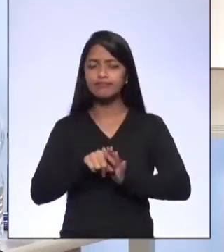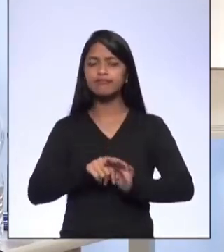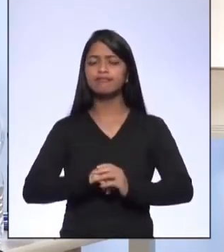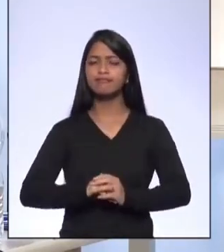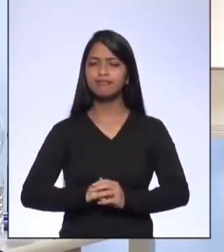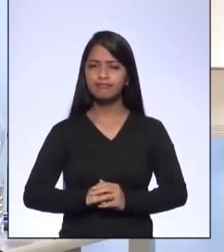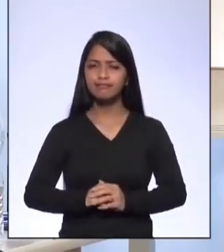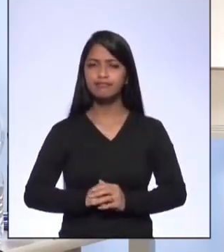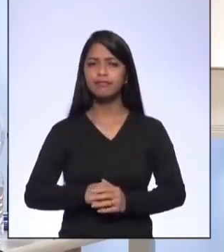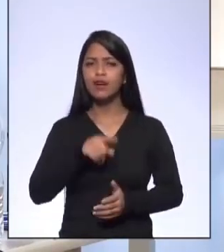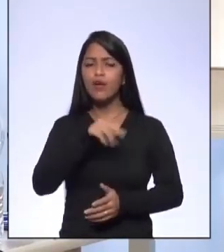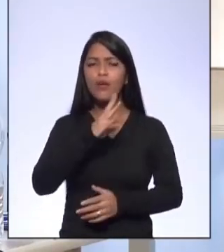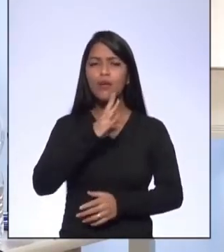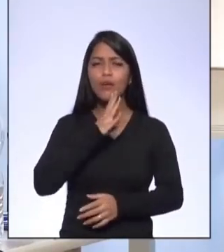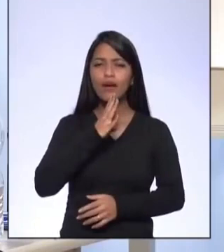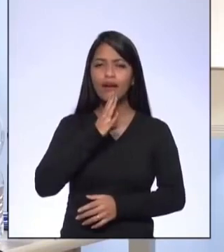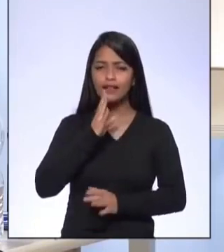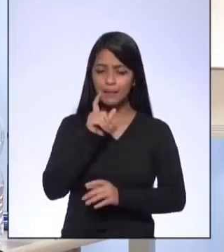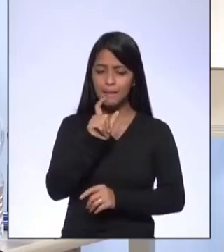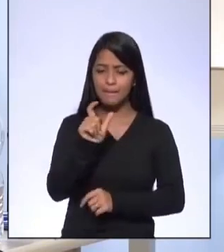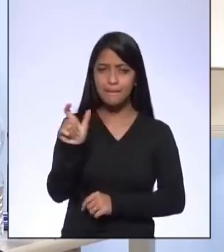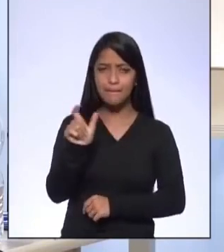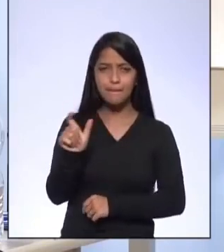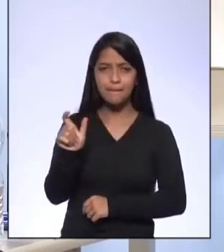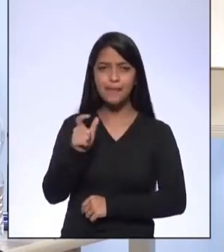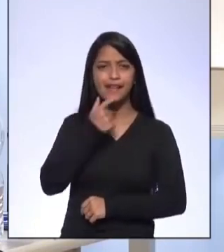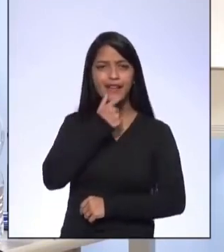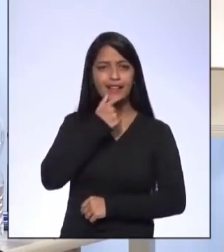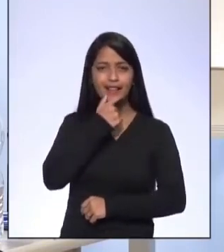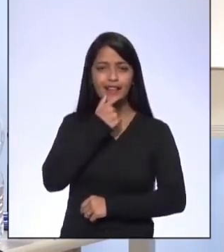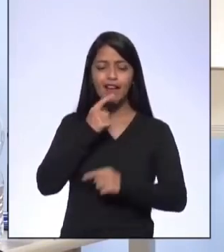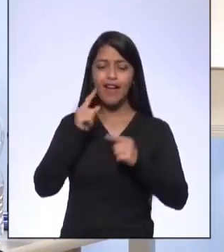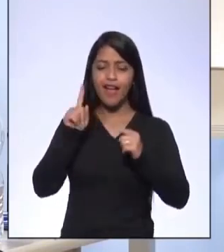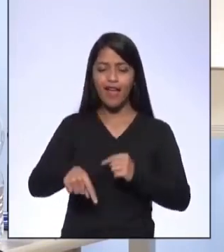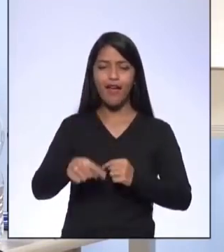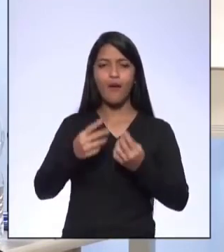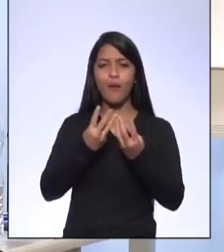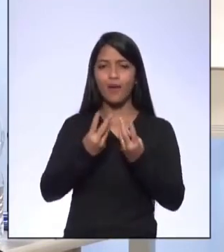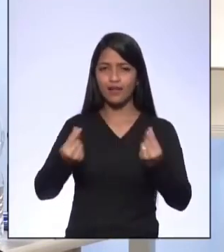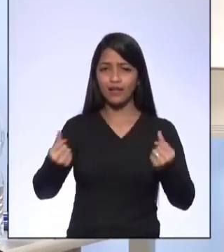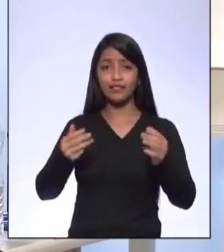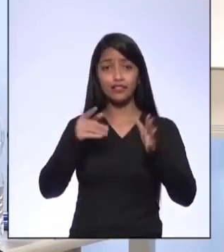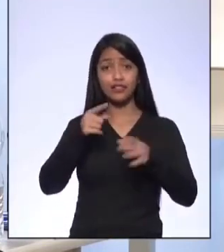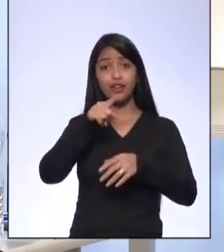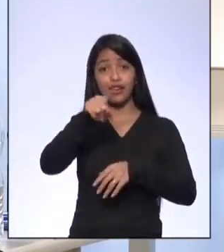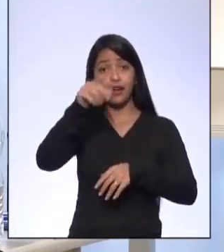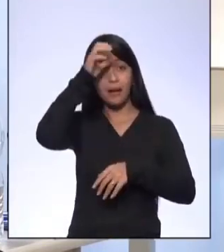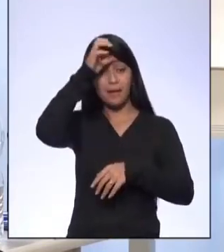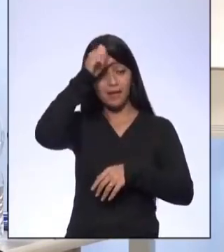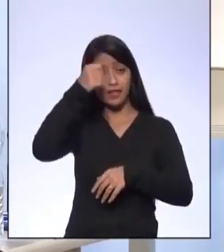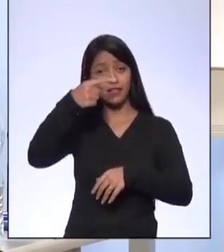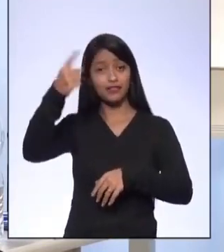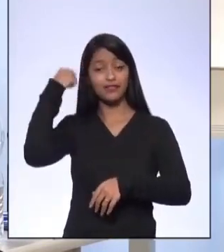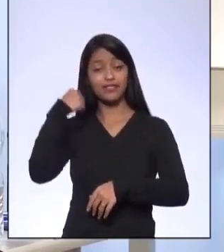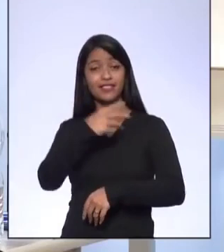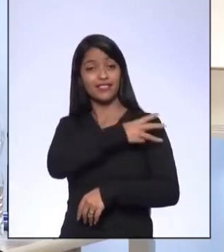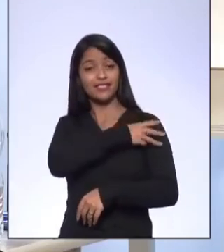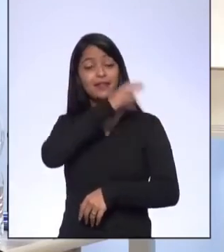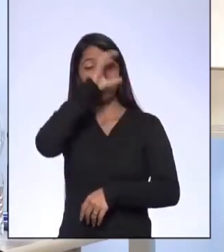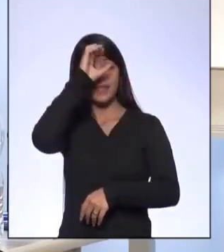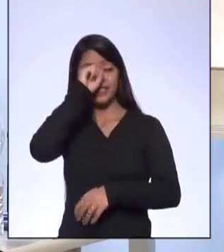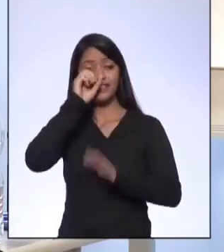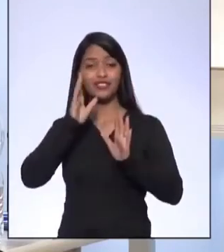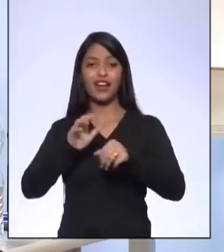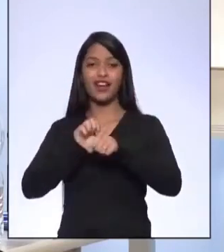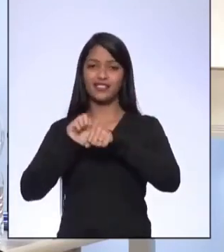que dão qualidade, e aí vocês já aprenderam lá no terceiro ano do fundamental os adjetivos, né? Então a gente vai lembrar dos